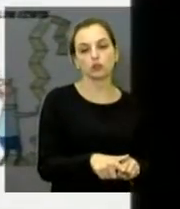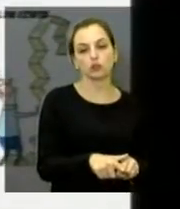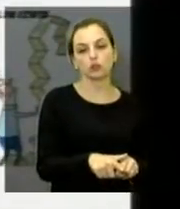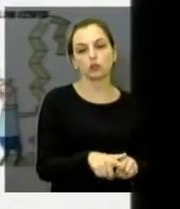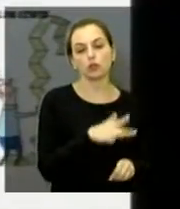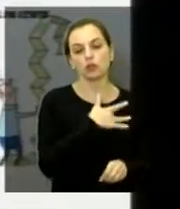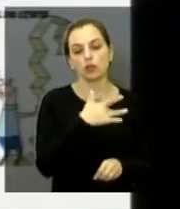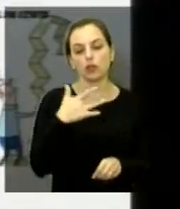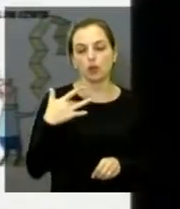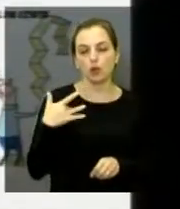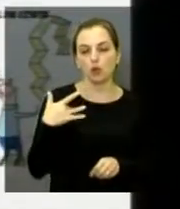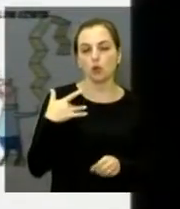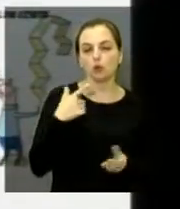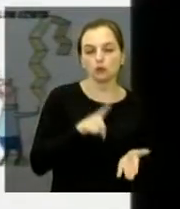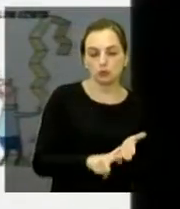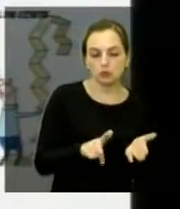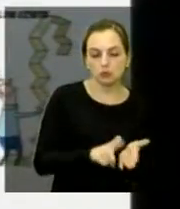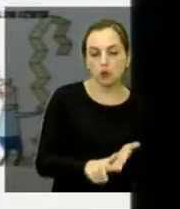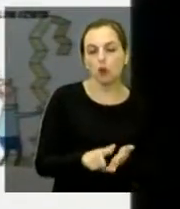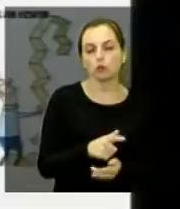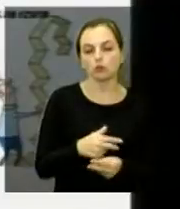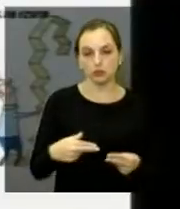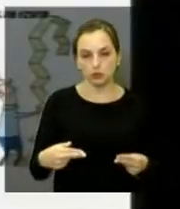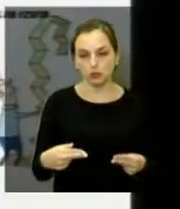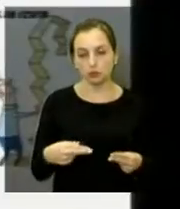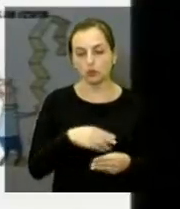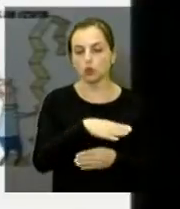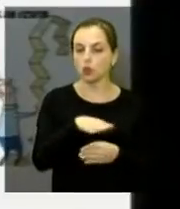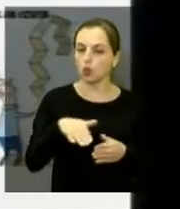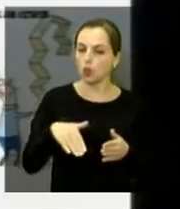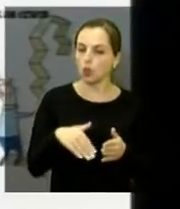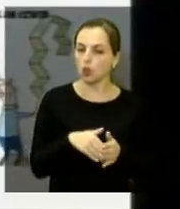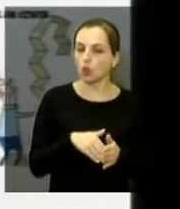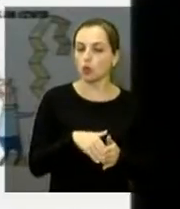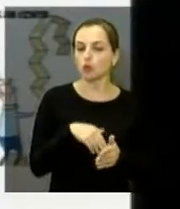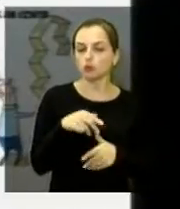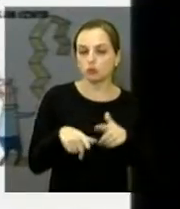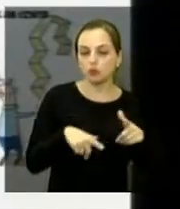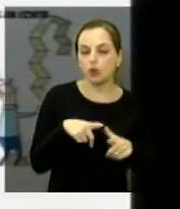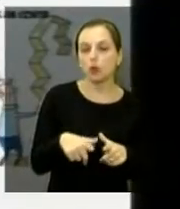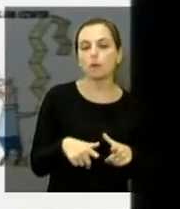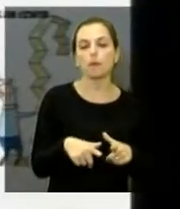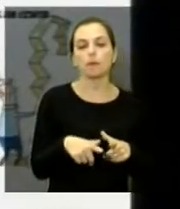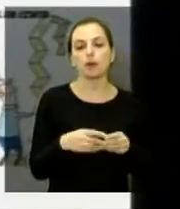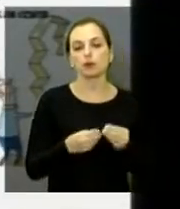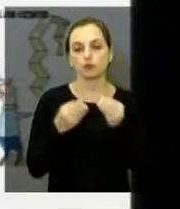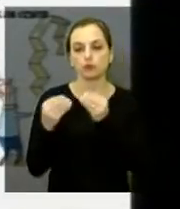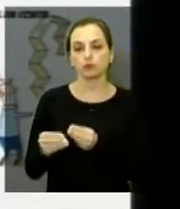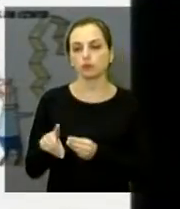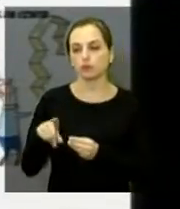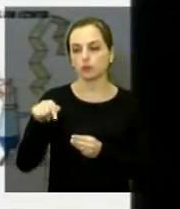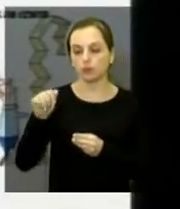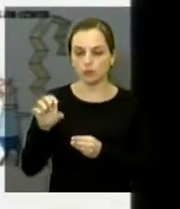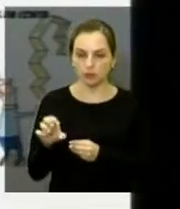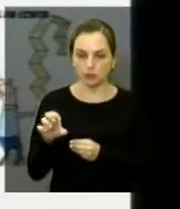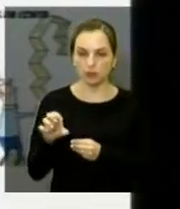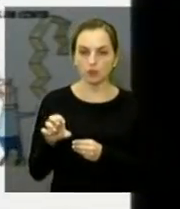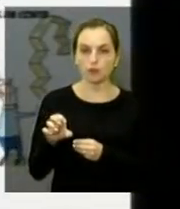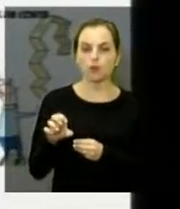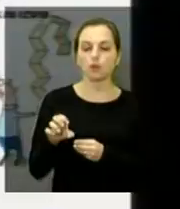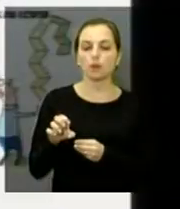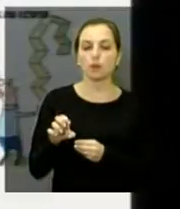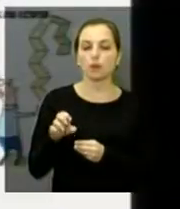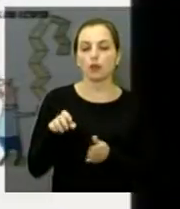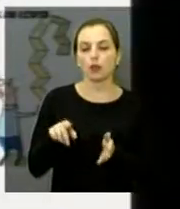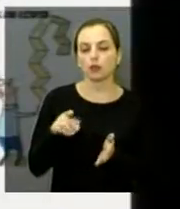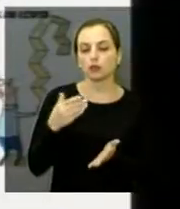saúde, varrição, locadores públicos em gerais. Ou seja, todos os serviços passados para o DAE, que nós falamos que não fizeram um estudo